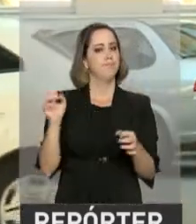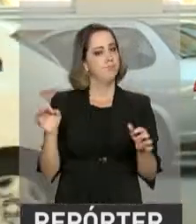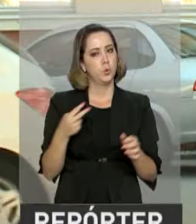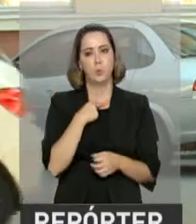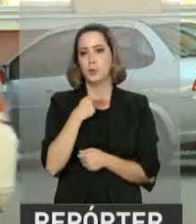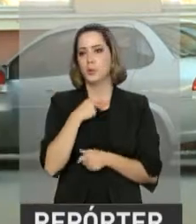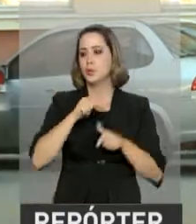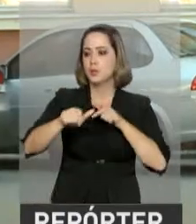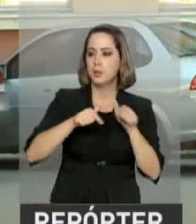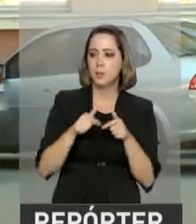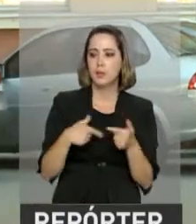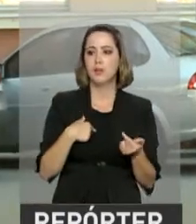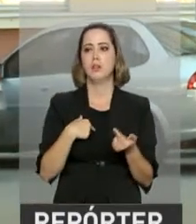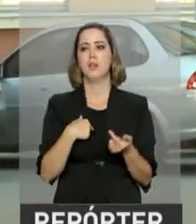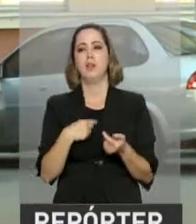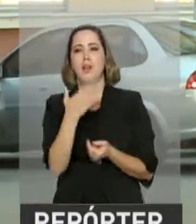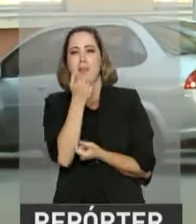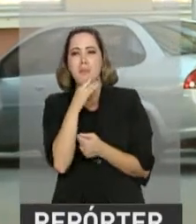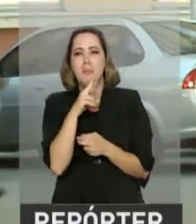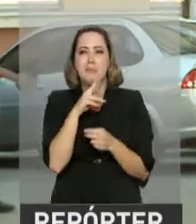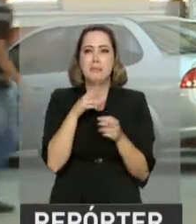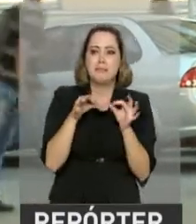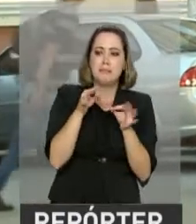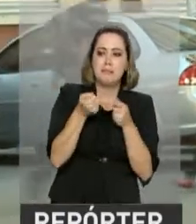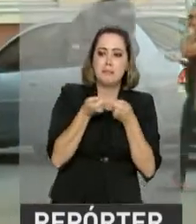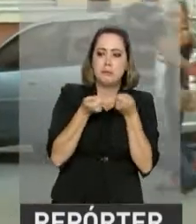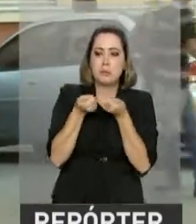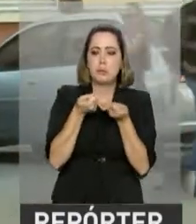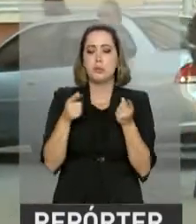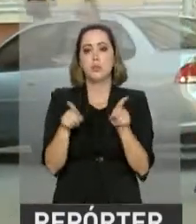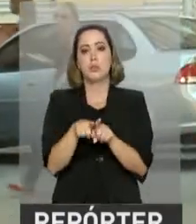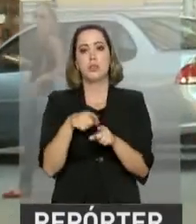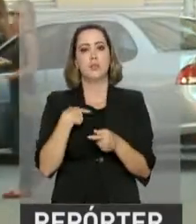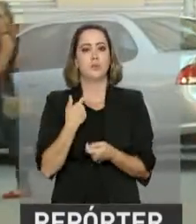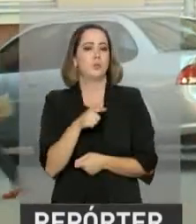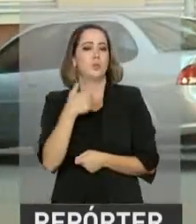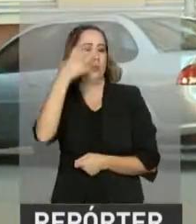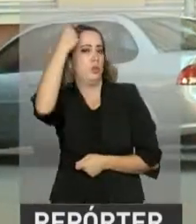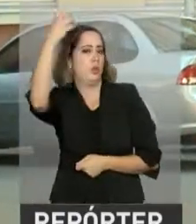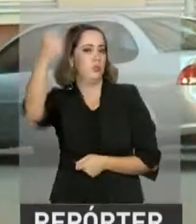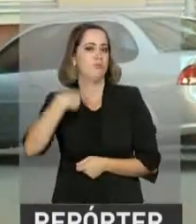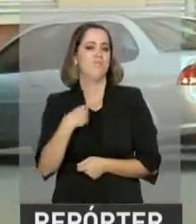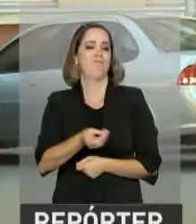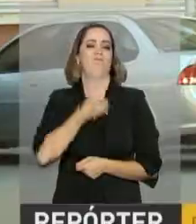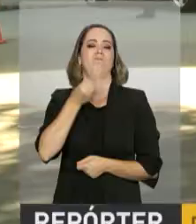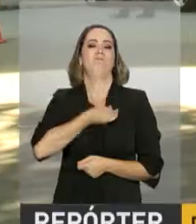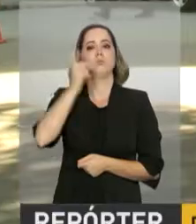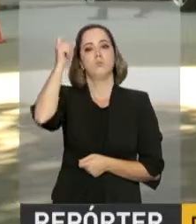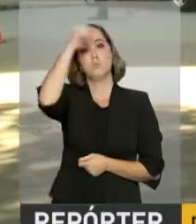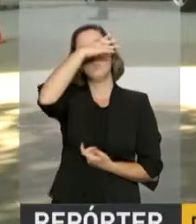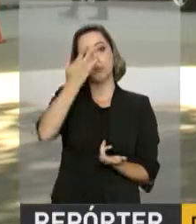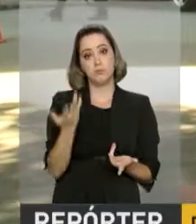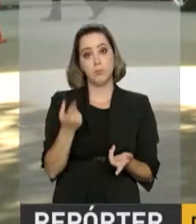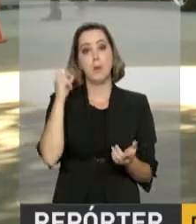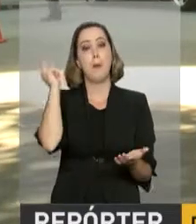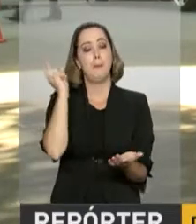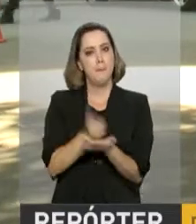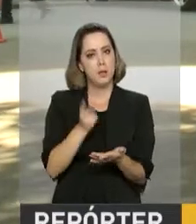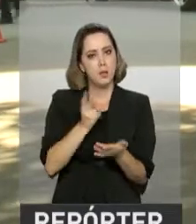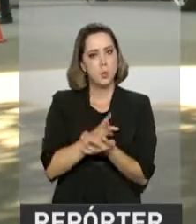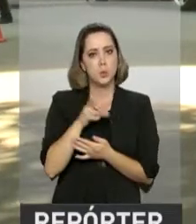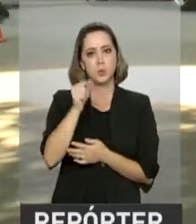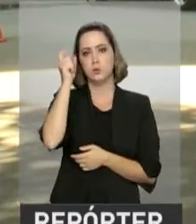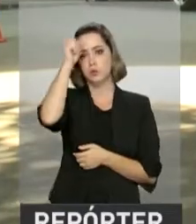alimento, de líquido, não podia viajar, muito restrita, a vida era muito difícil. Apesar de toda